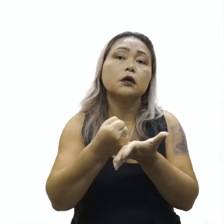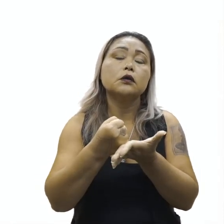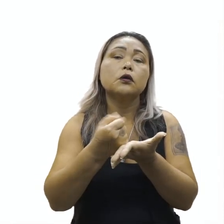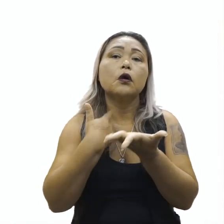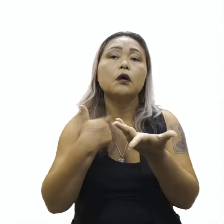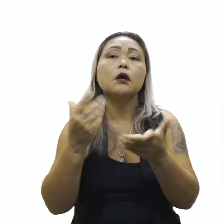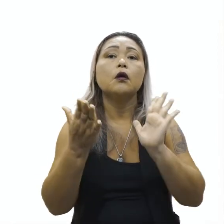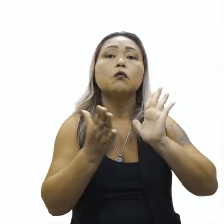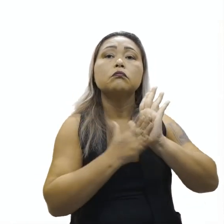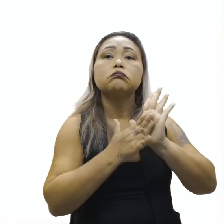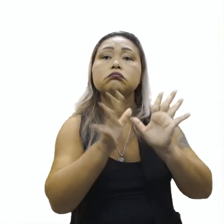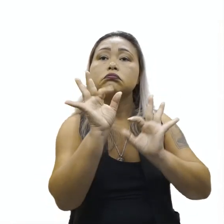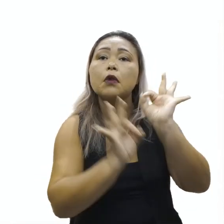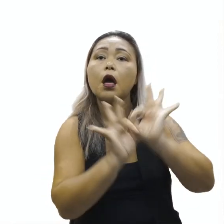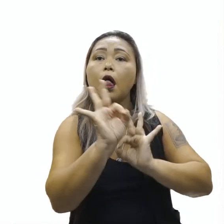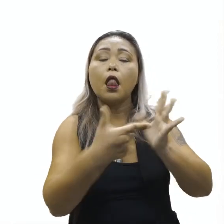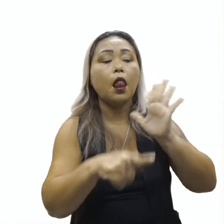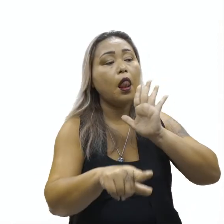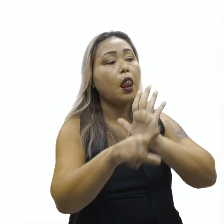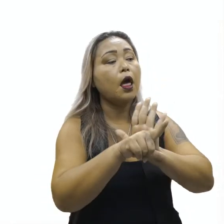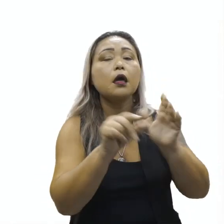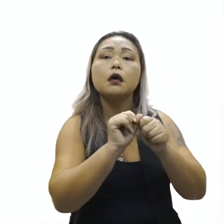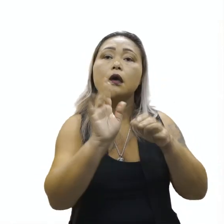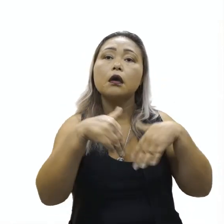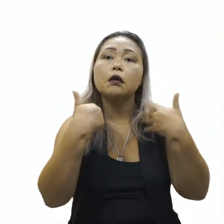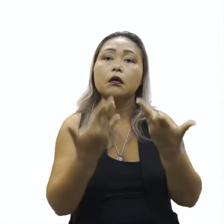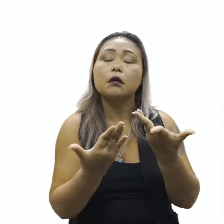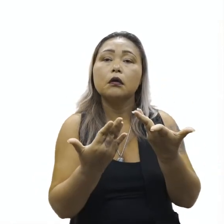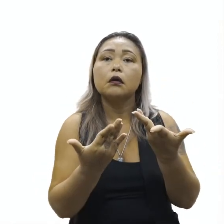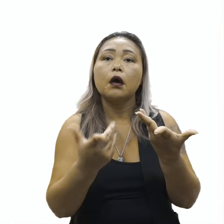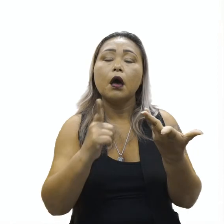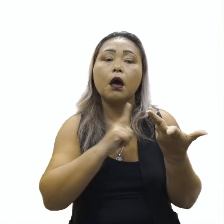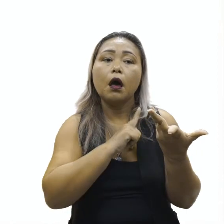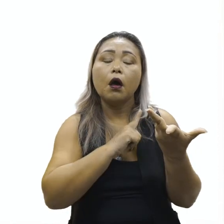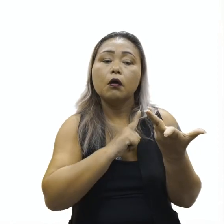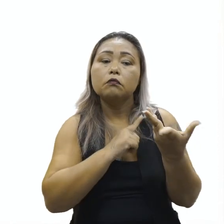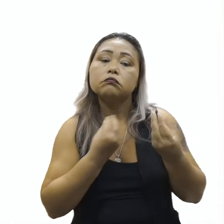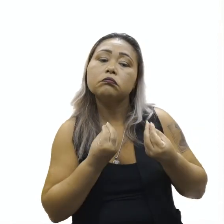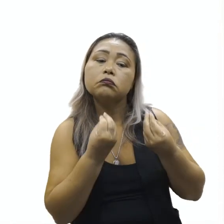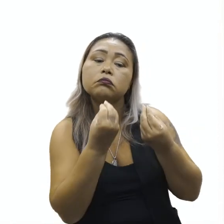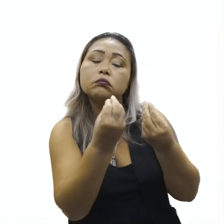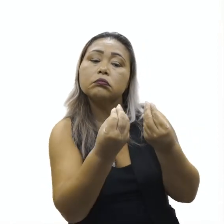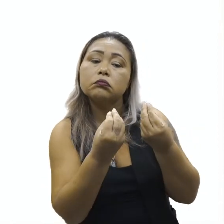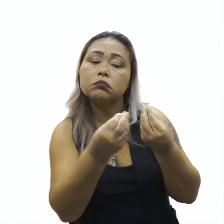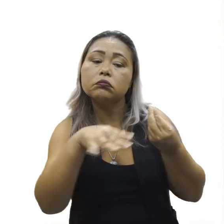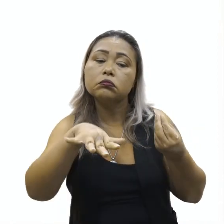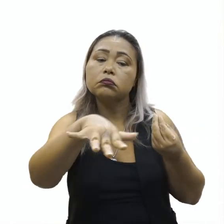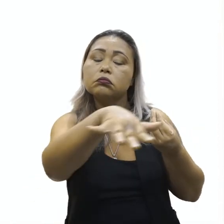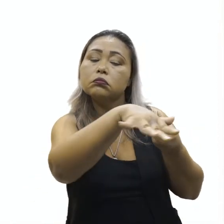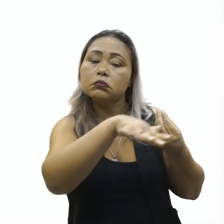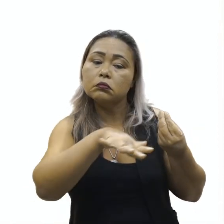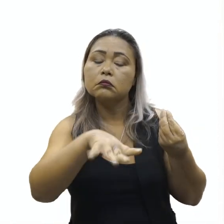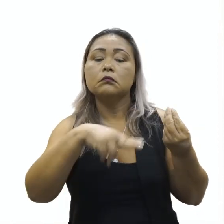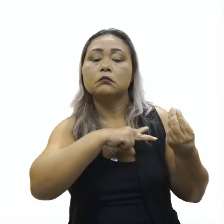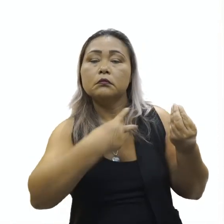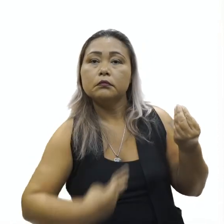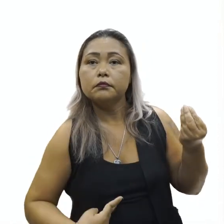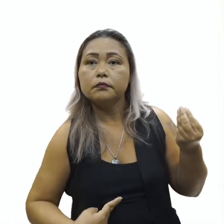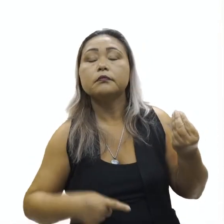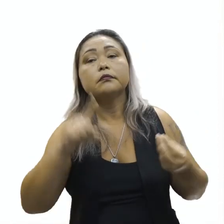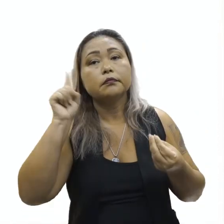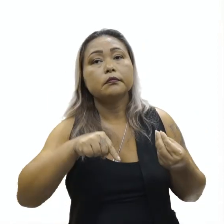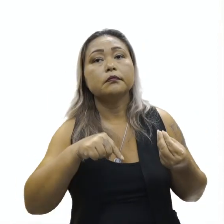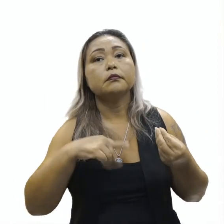propor e elaborar leis que estão concernentes ao quê? A esfera de atuação do vereador, que é o quê, gente?